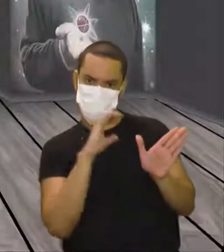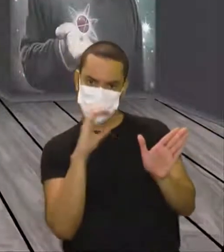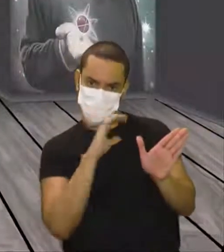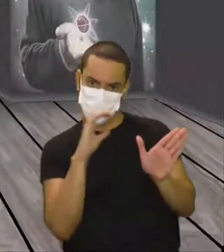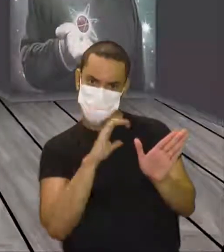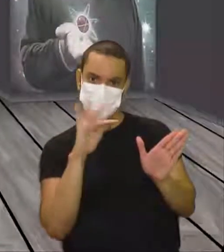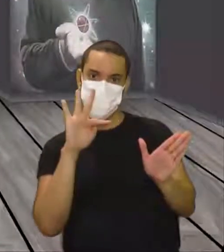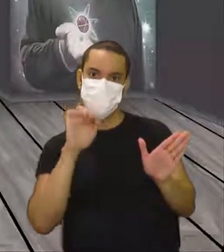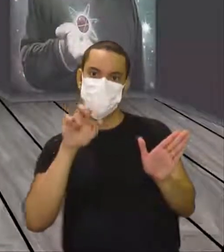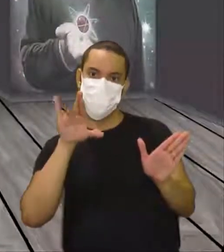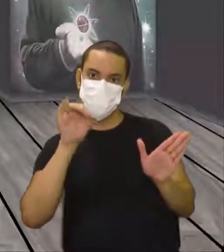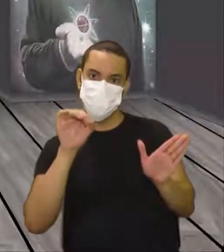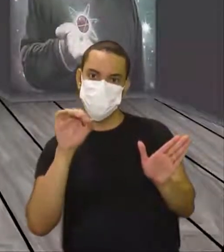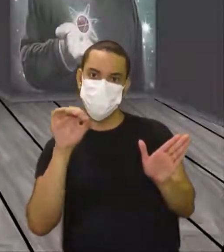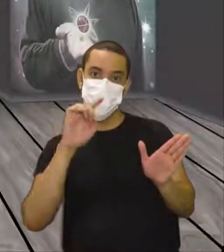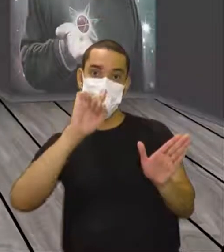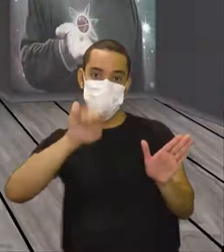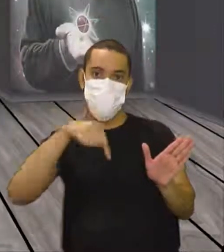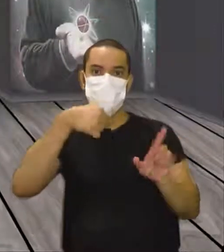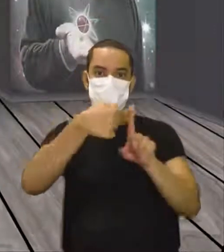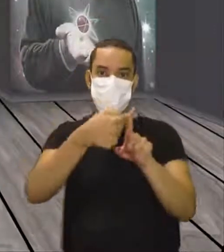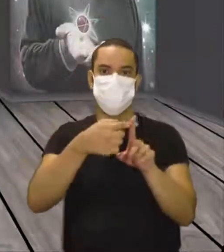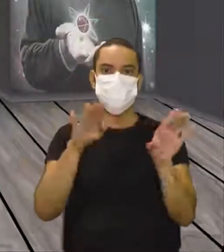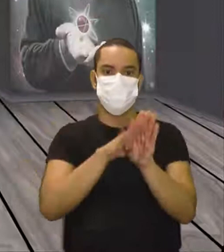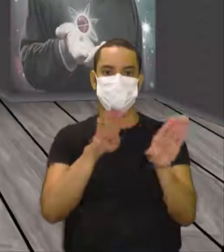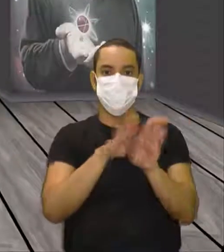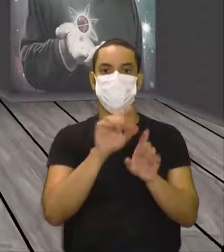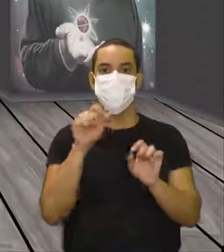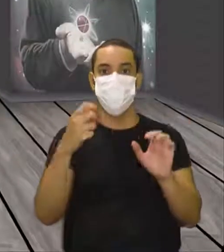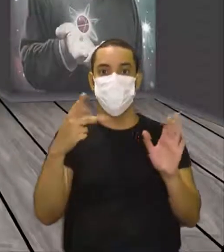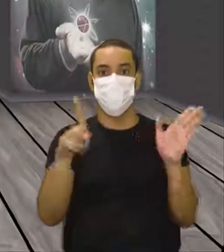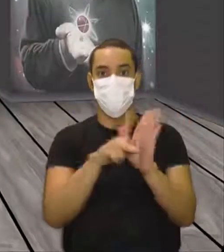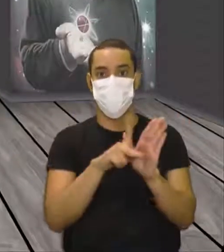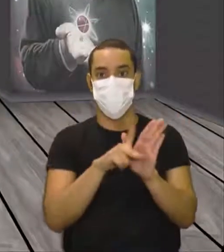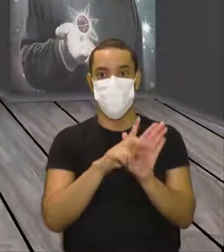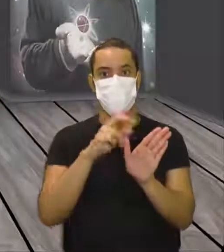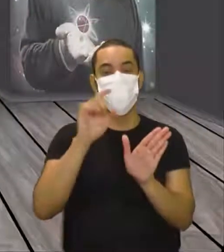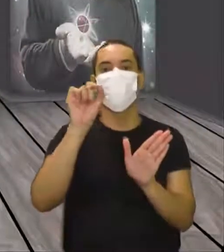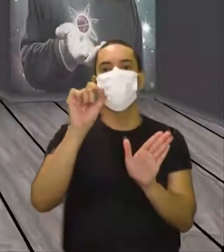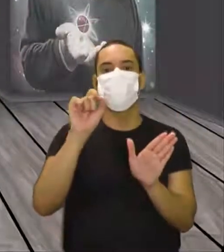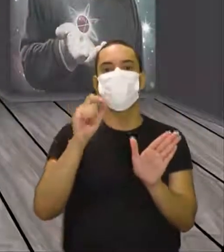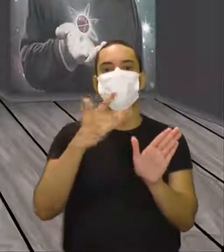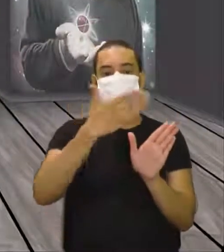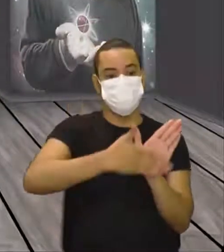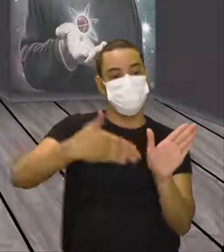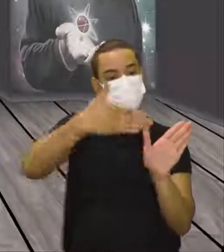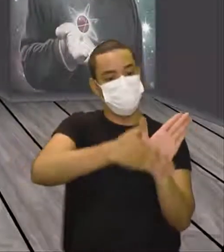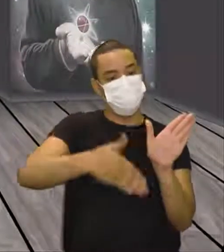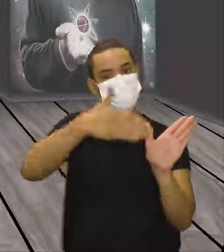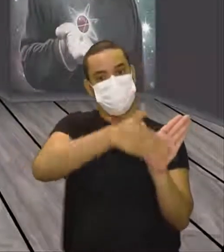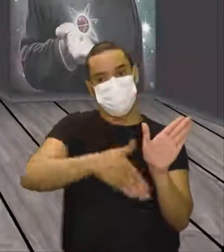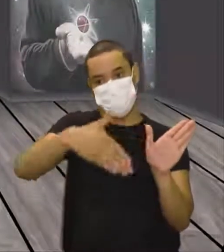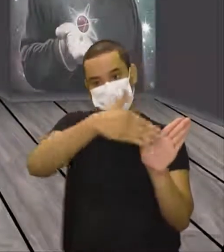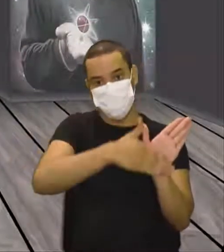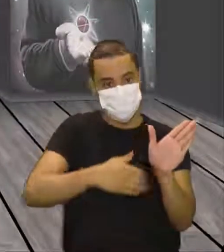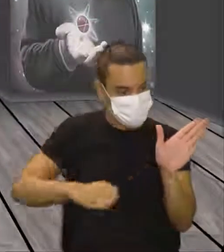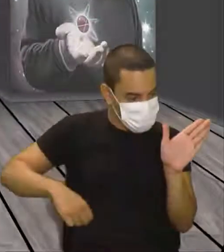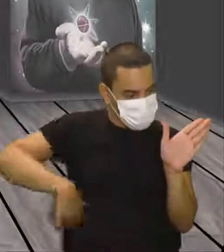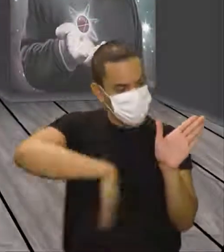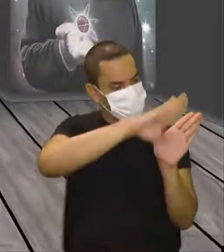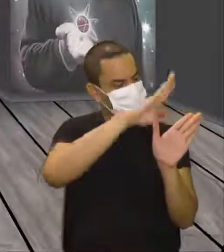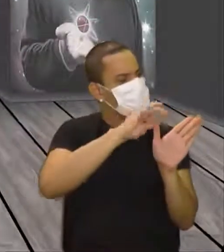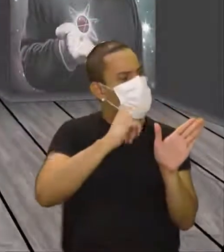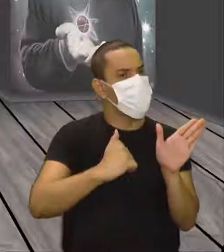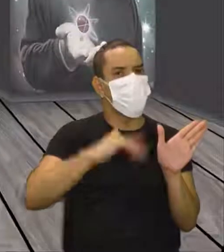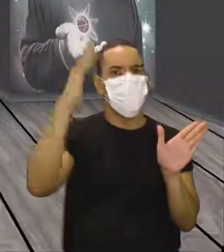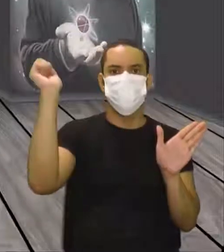a velocidade de quem? Do vagão. E dependendo da velocidade do vagão, você teria o quê? Uma velocidade maior que a velocidade da